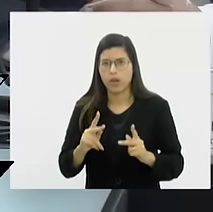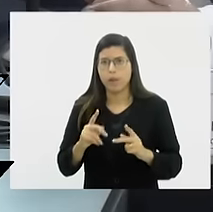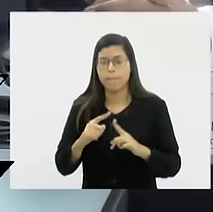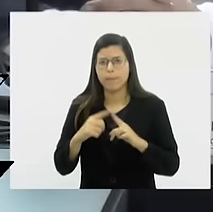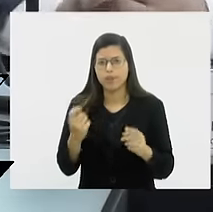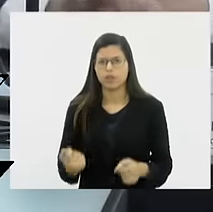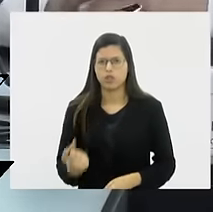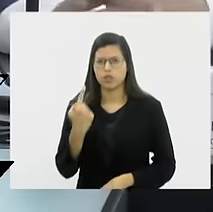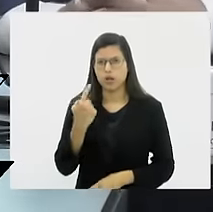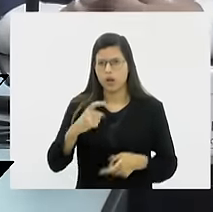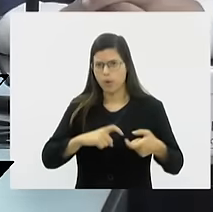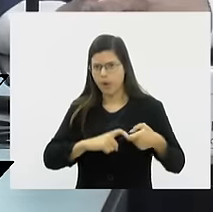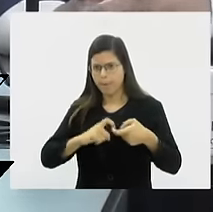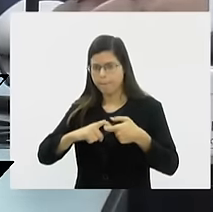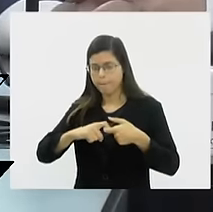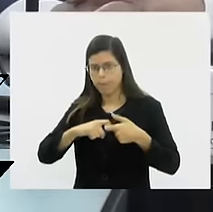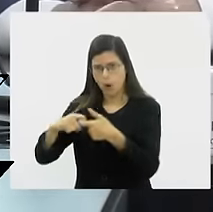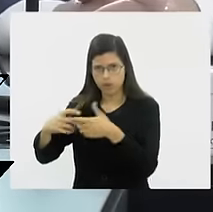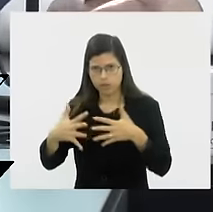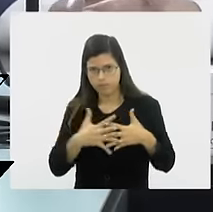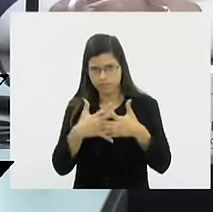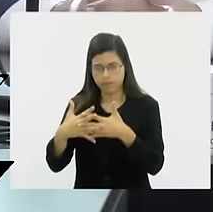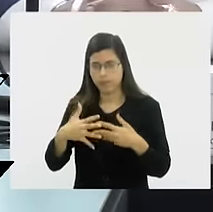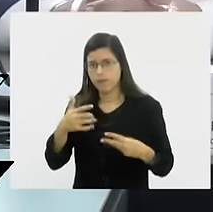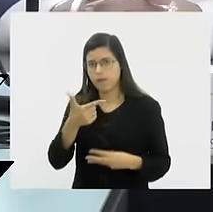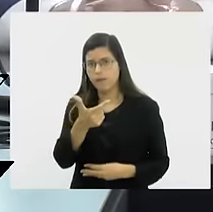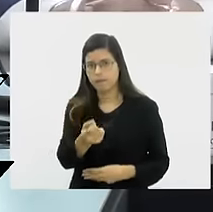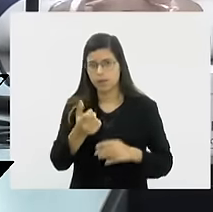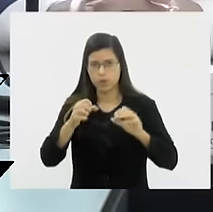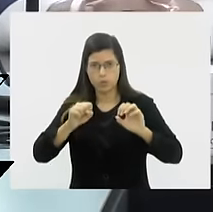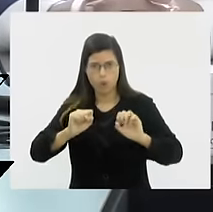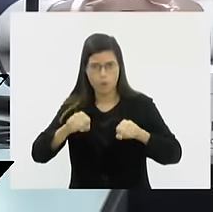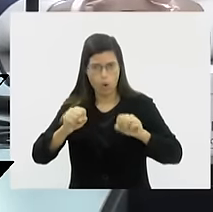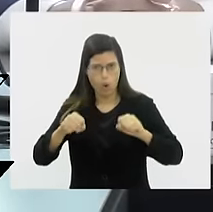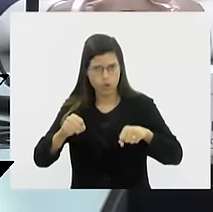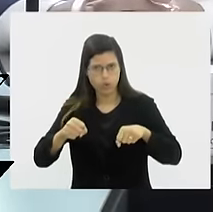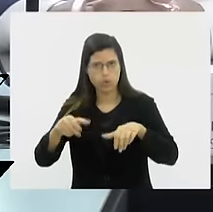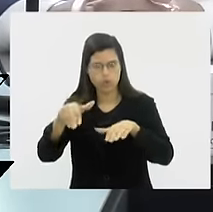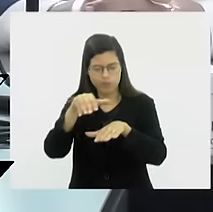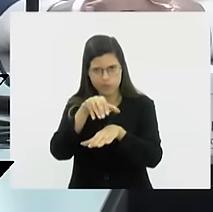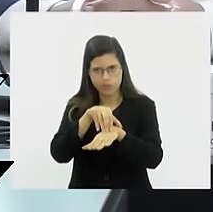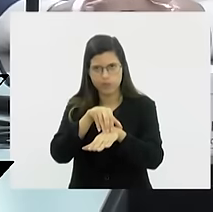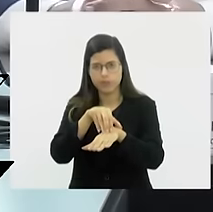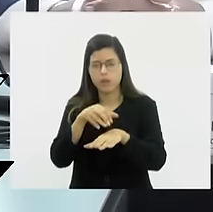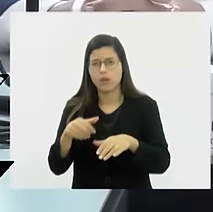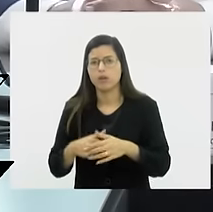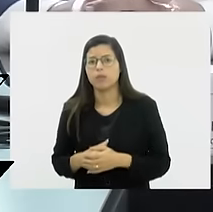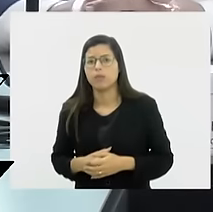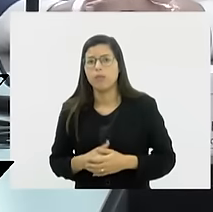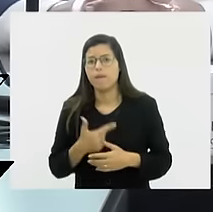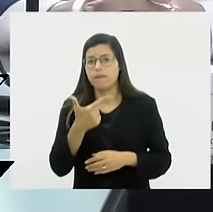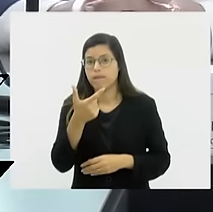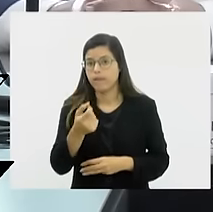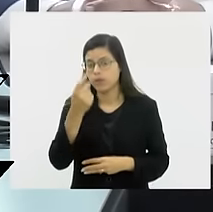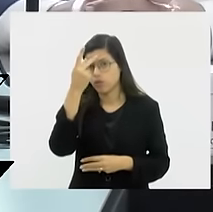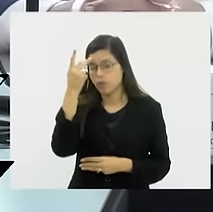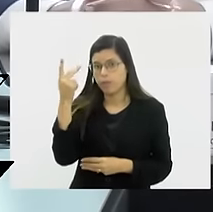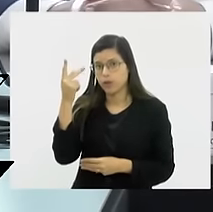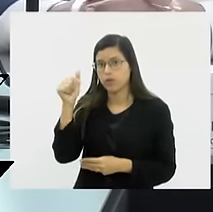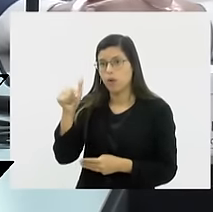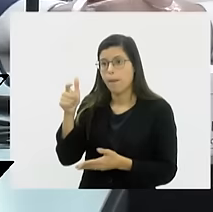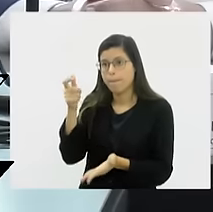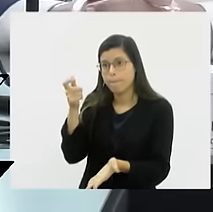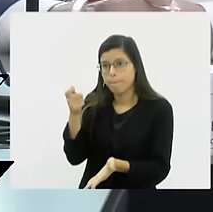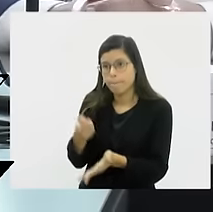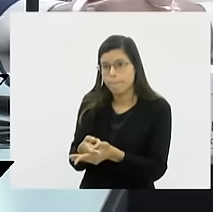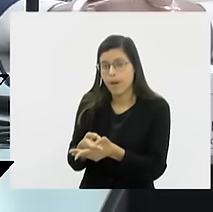um reboque com 20 motos em cima, os 20 proprietários daquelas motos pagam a mesma taxa